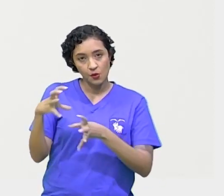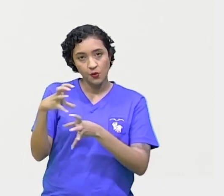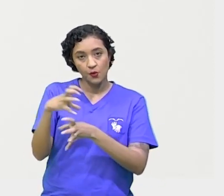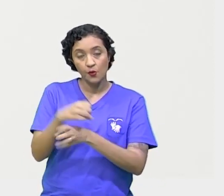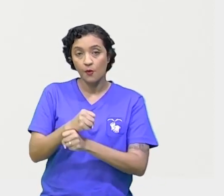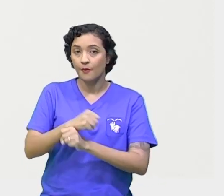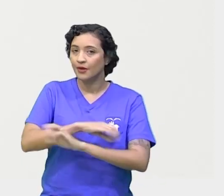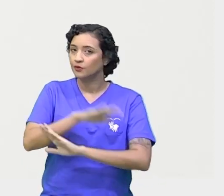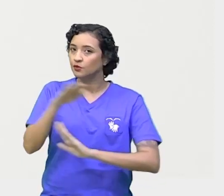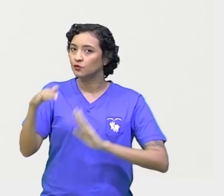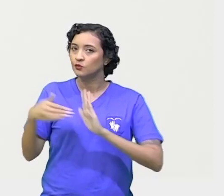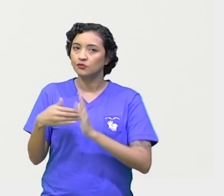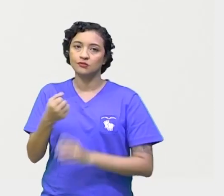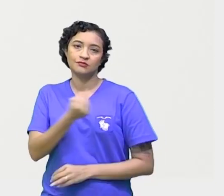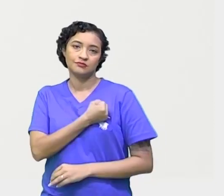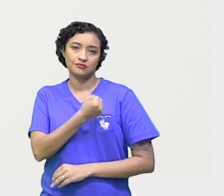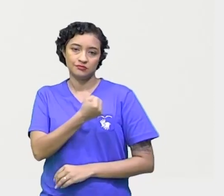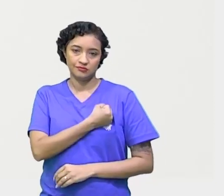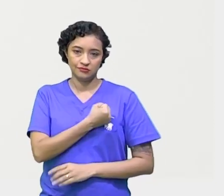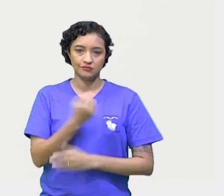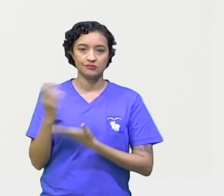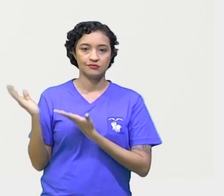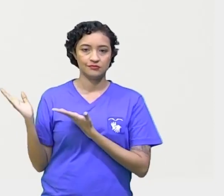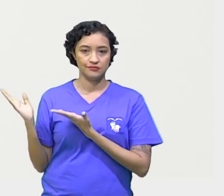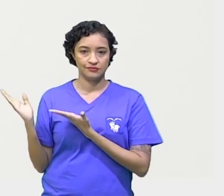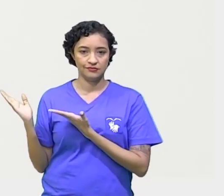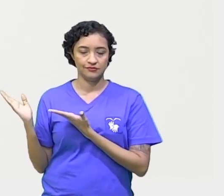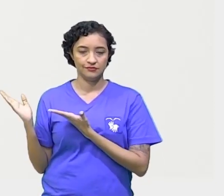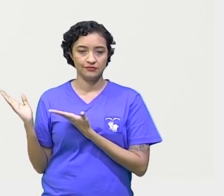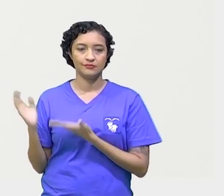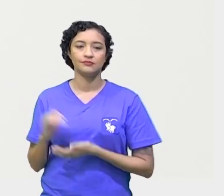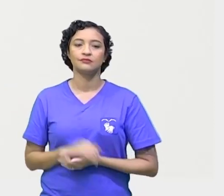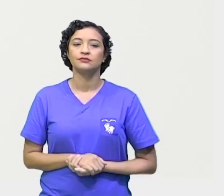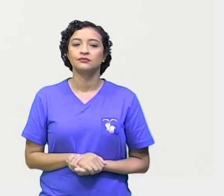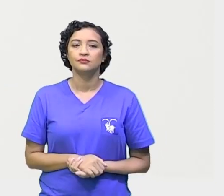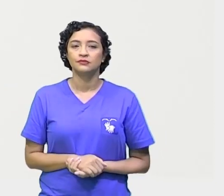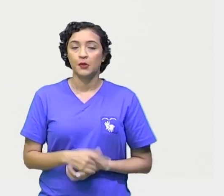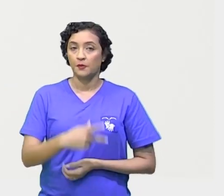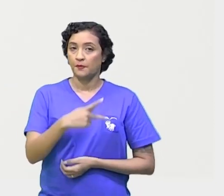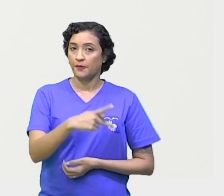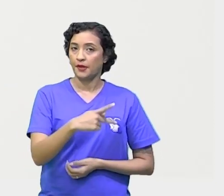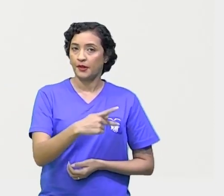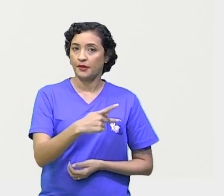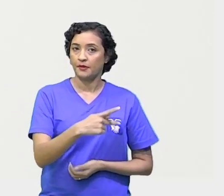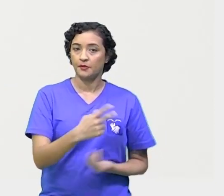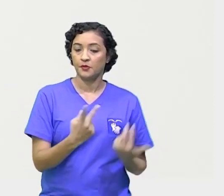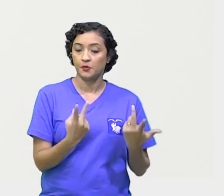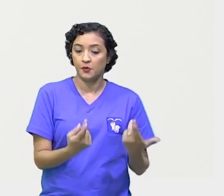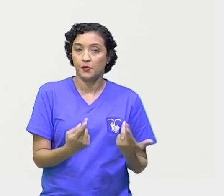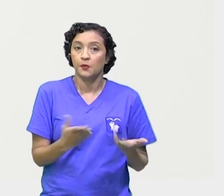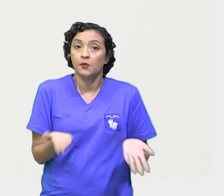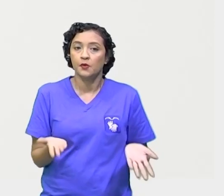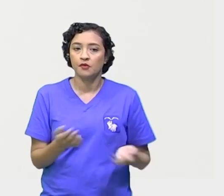no papel milimetrado Tá certo que compõem a peça Então olha aí ó perímetro vai ser o quê